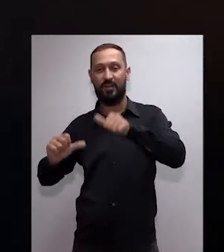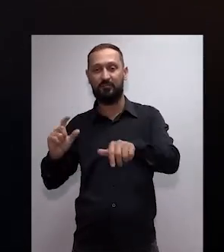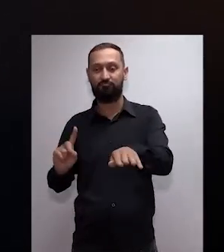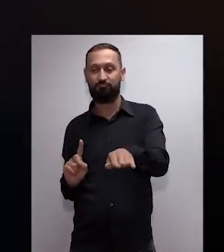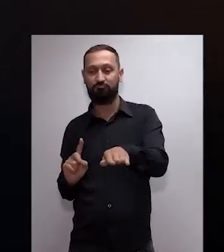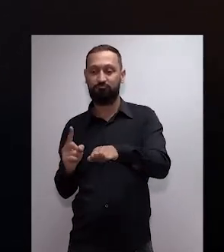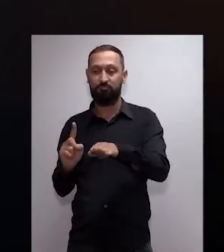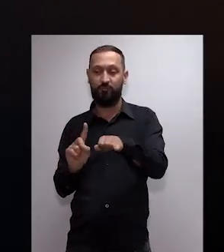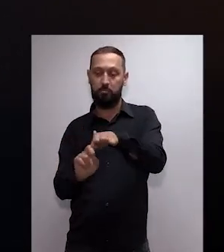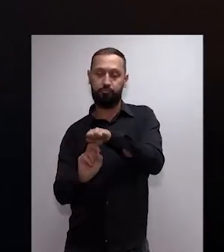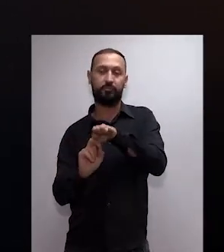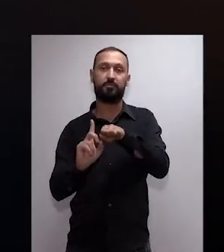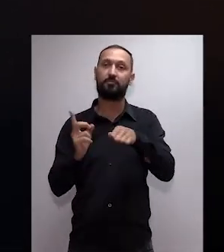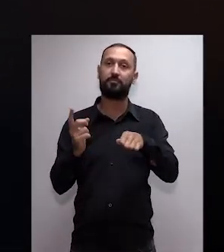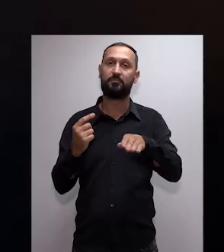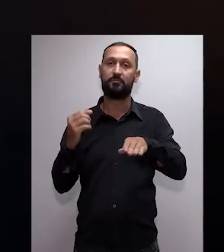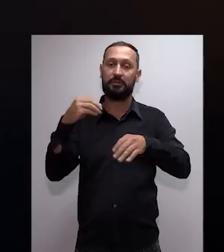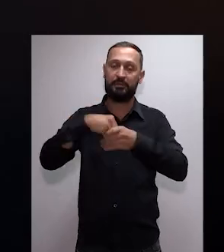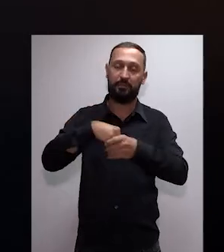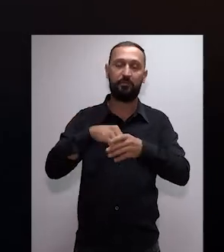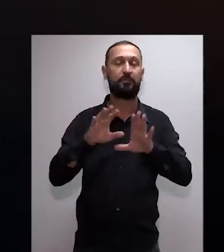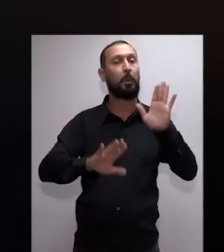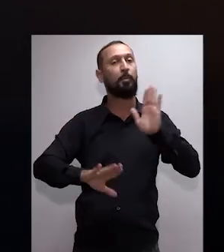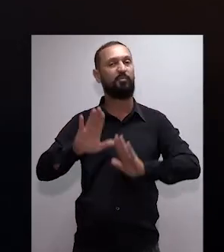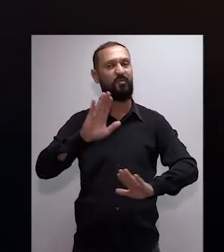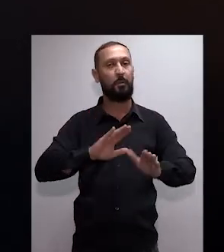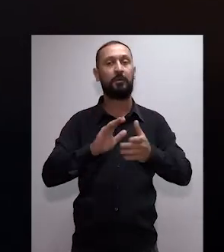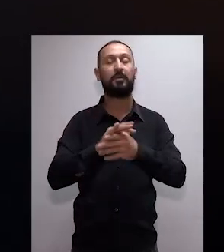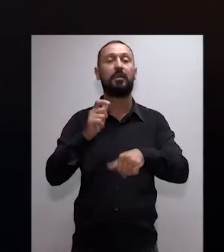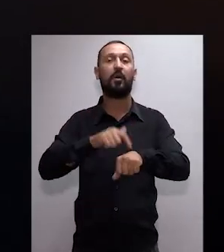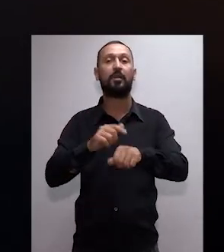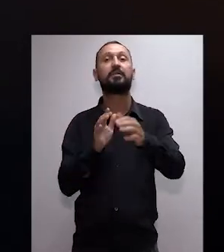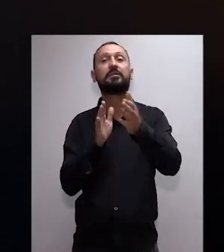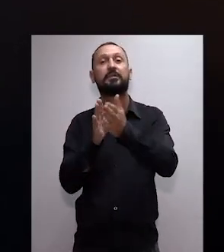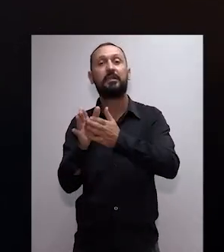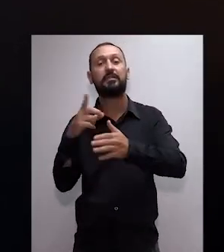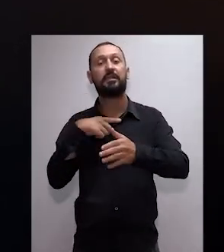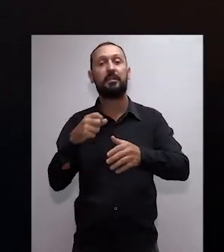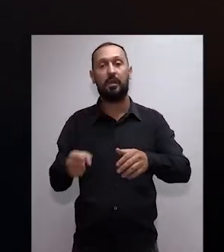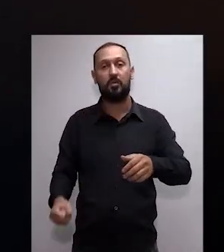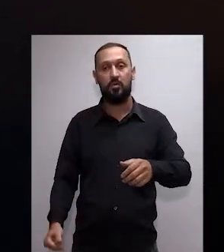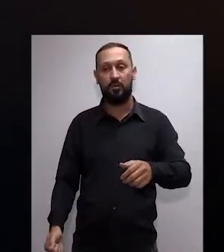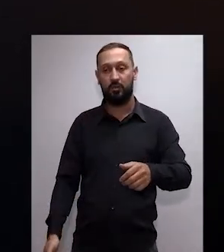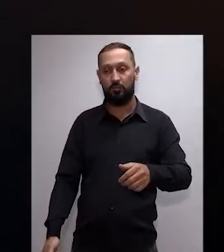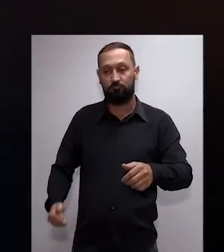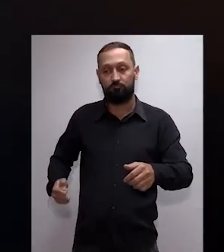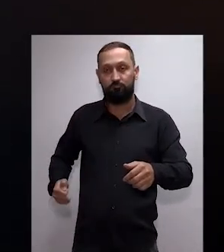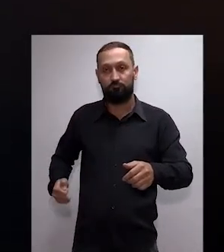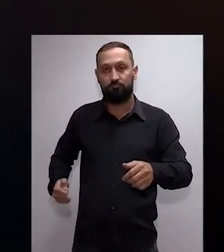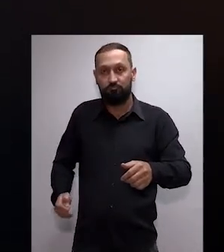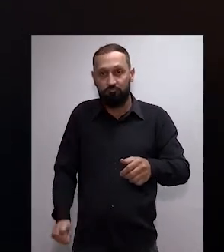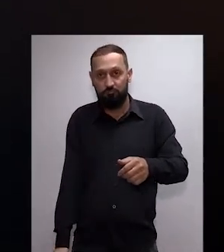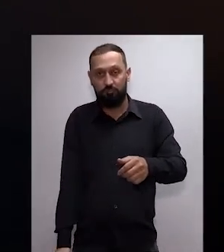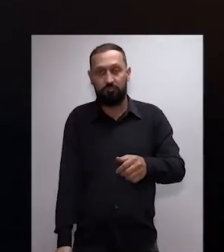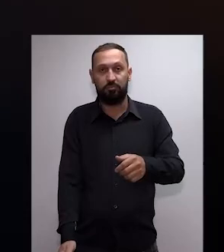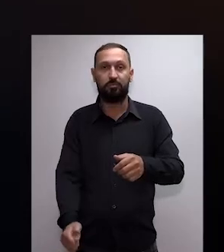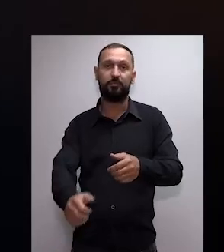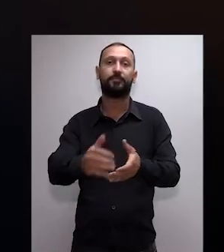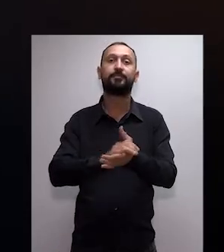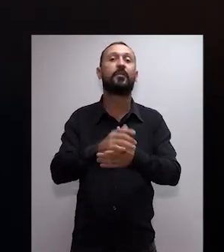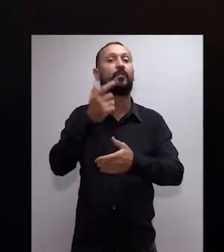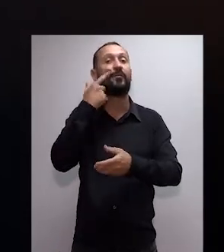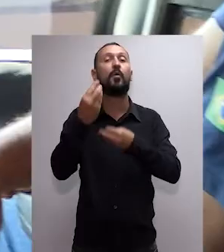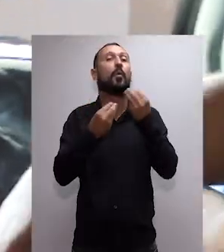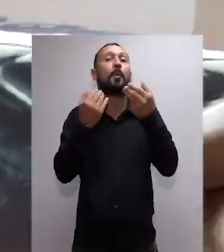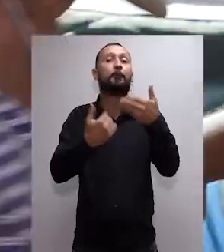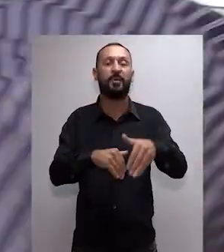balizamento lá de fora, tanto de fora e de dentro, e se ele ao sair está com o freio de mão puxado do veículo. Bacana, então vamos ver como que é essa